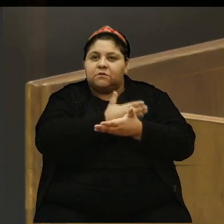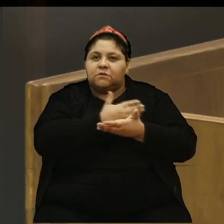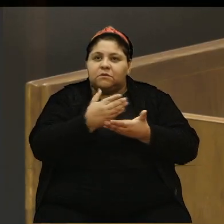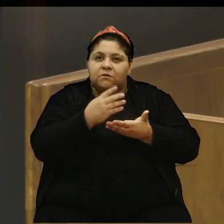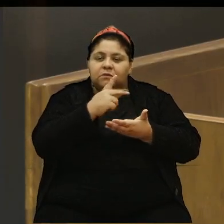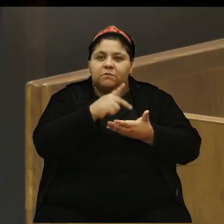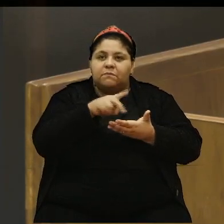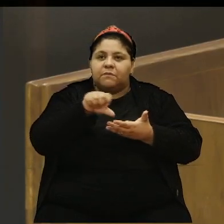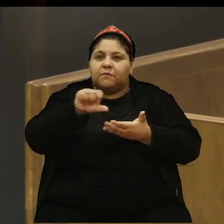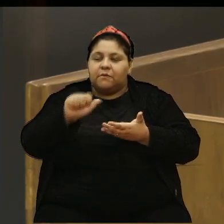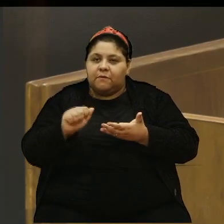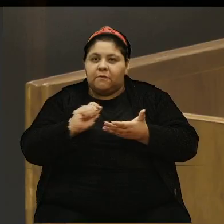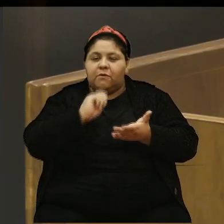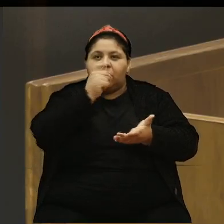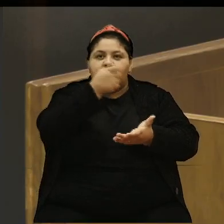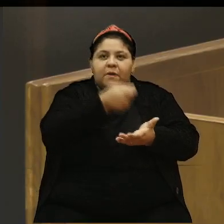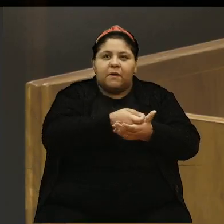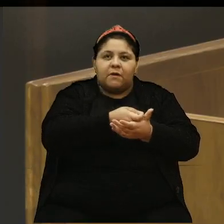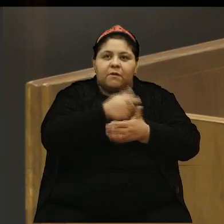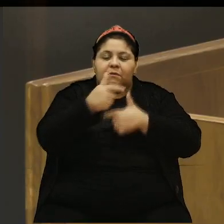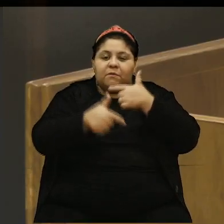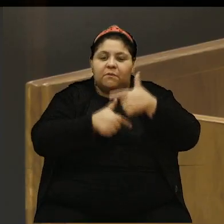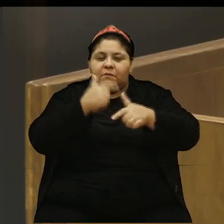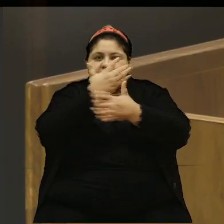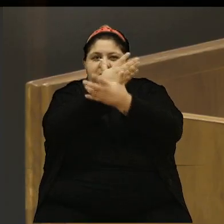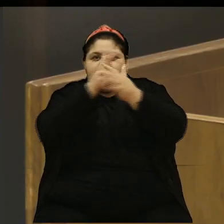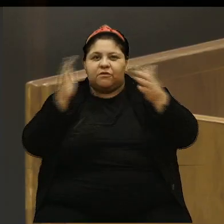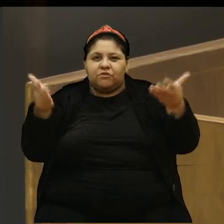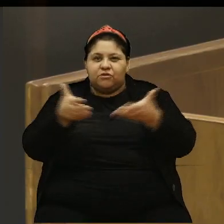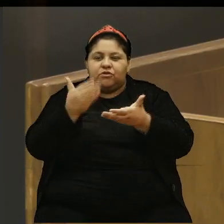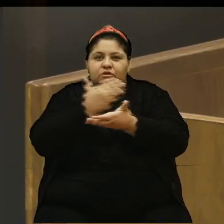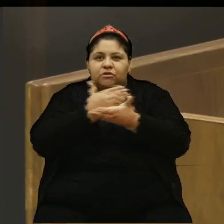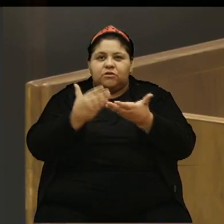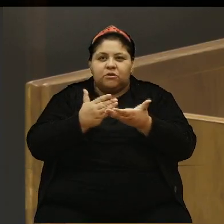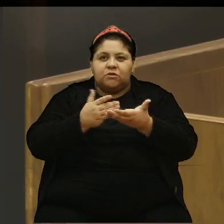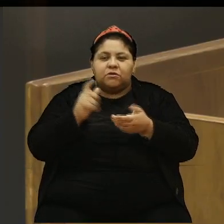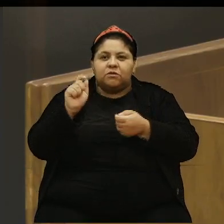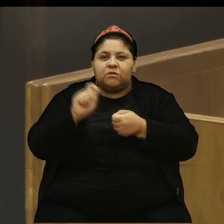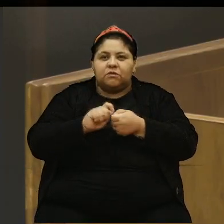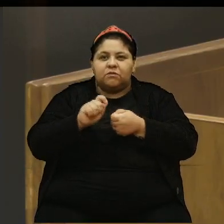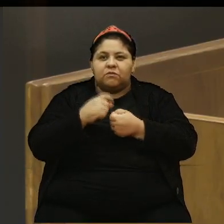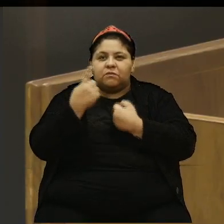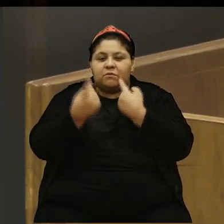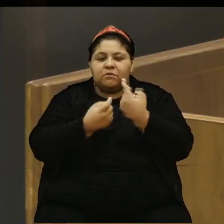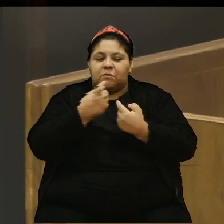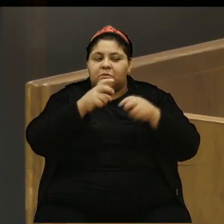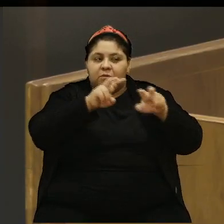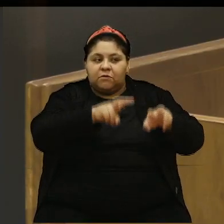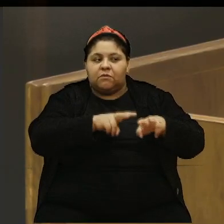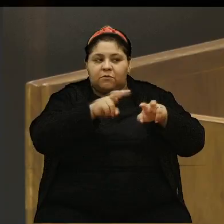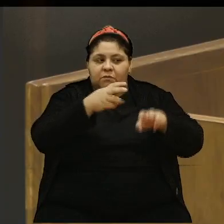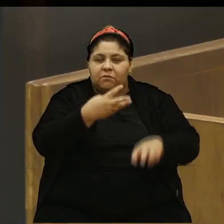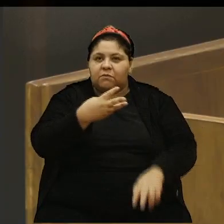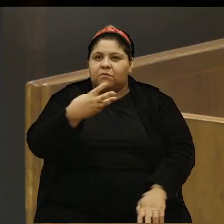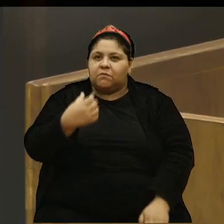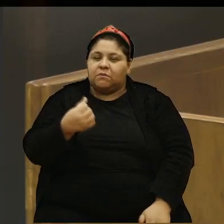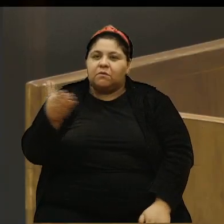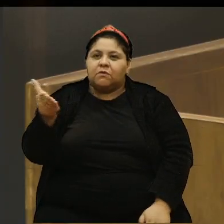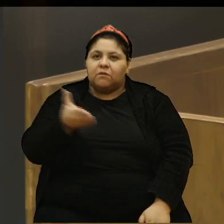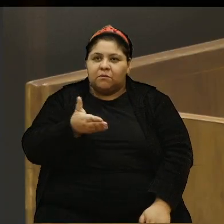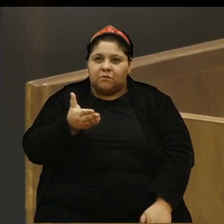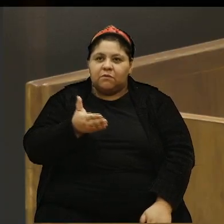que é o pagamento por serviços ambientais, já começaram a fazer uma parceria. Alguns produtores, 36 produtores, já